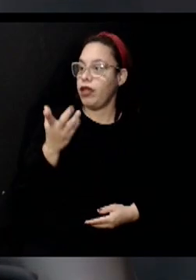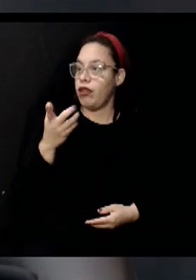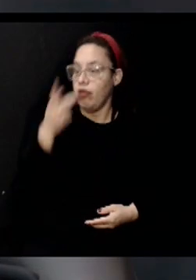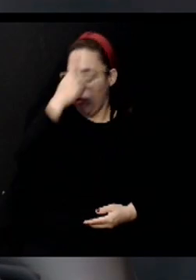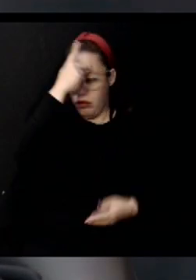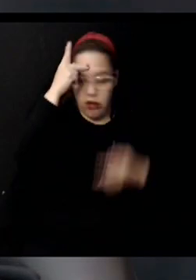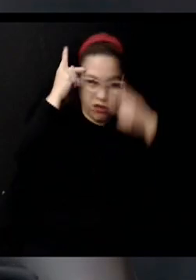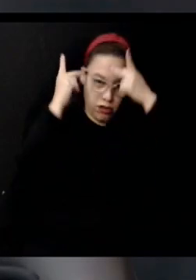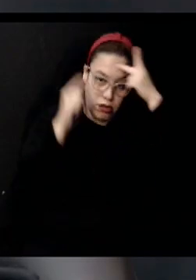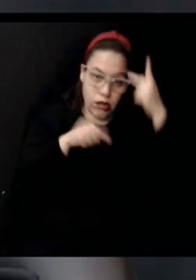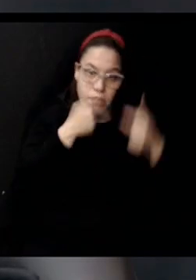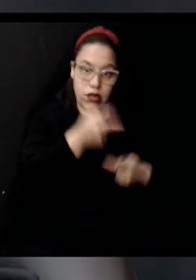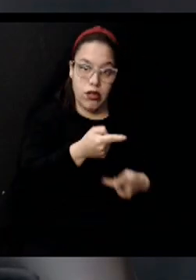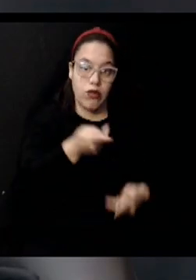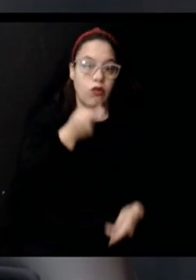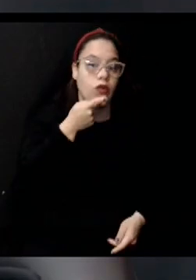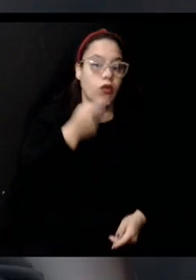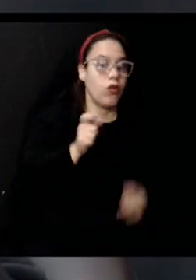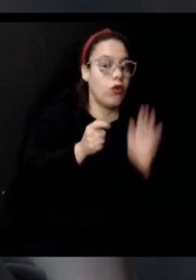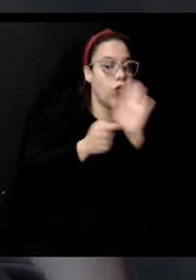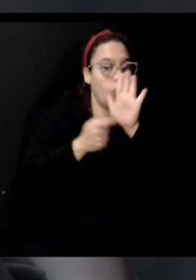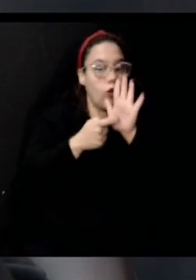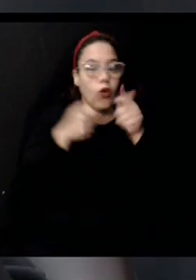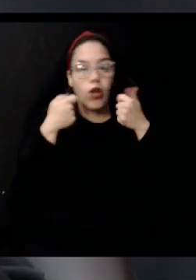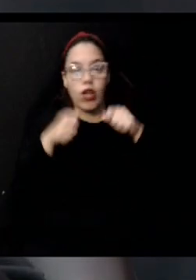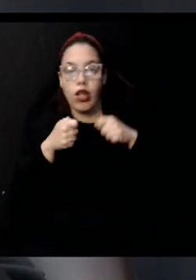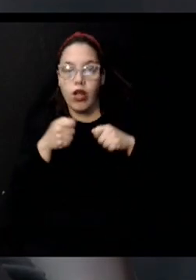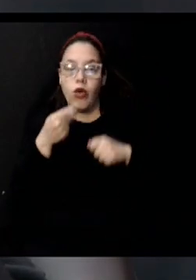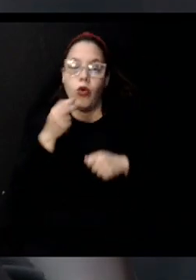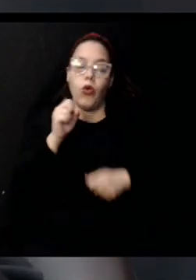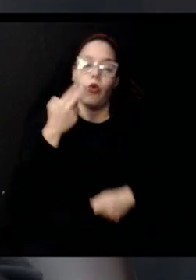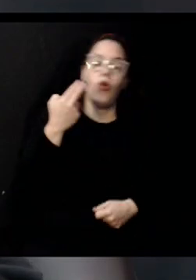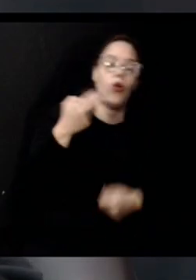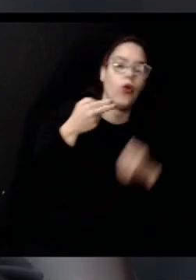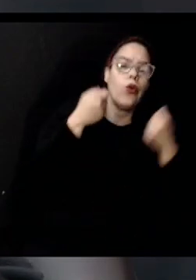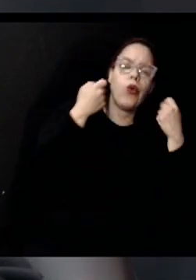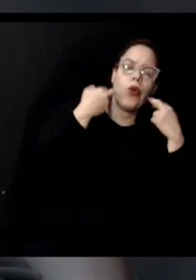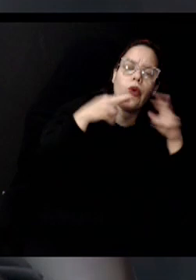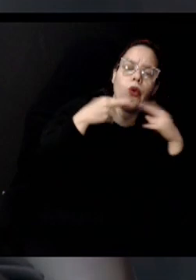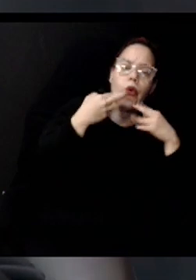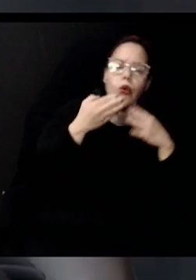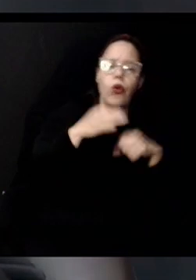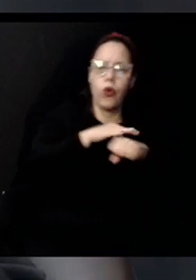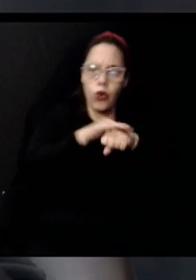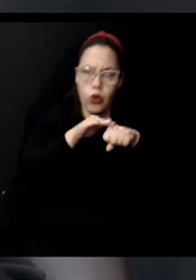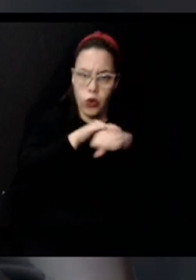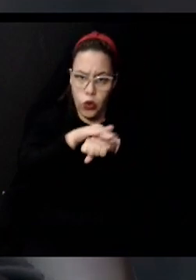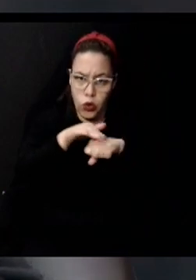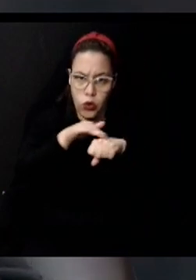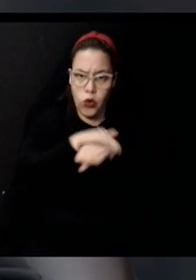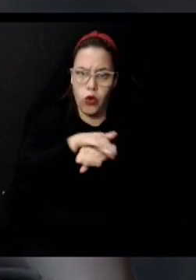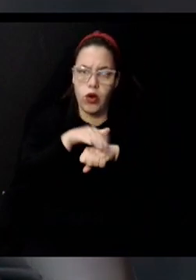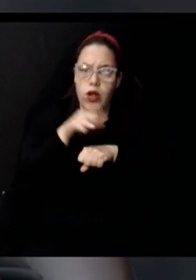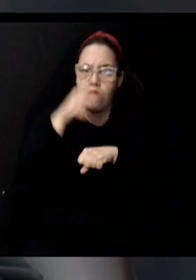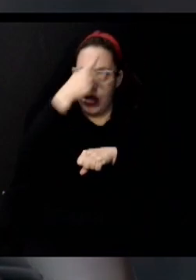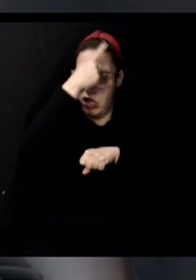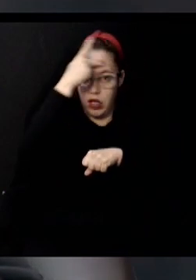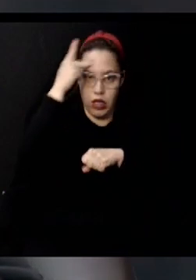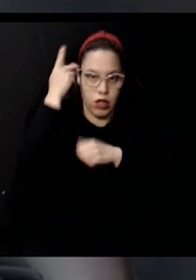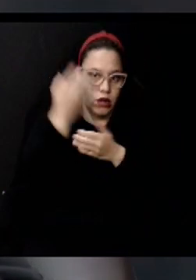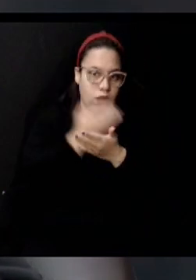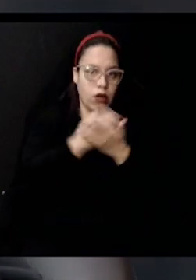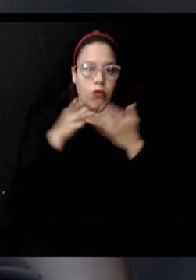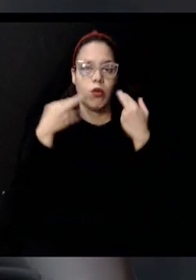para ela, você está reclamando. Ou até você numa conversa, pode conversar com a pessoa, a partir da reclamação dela,